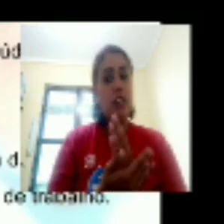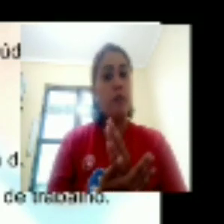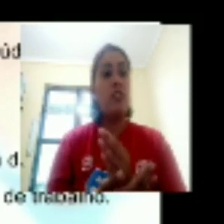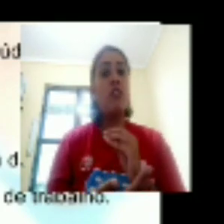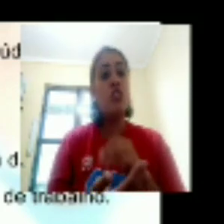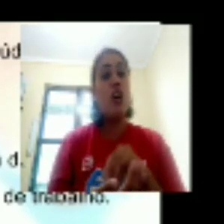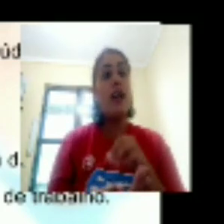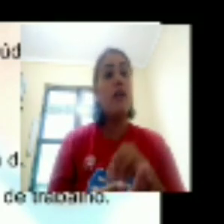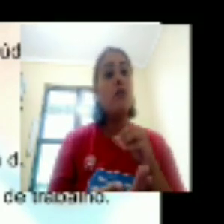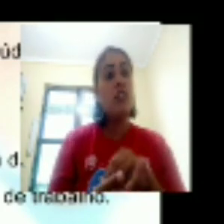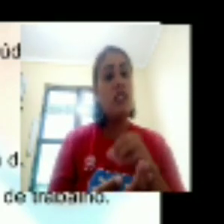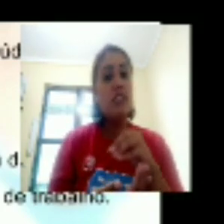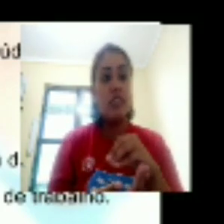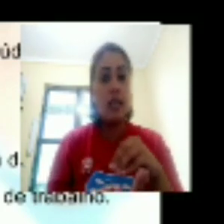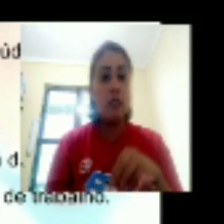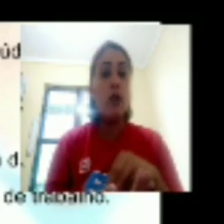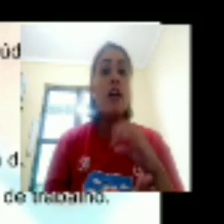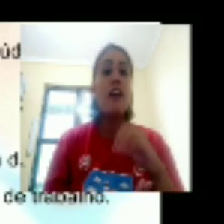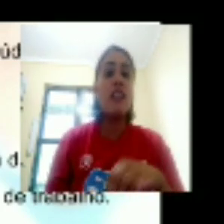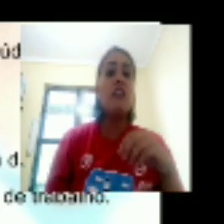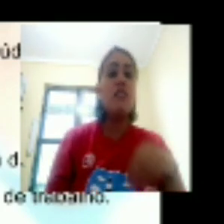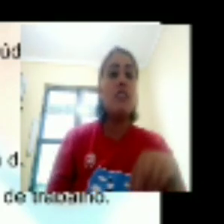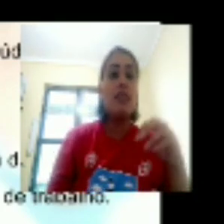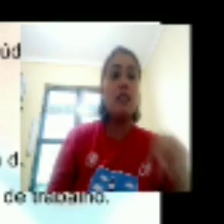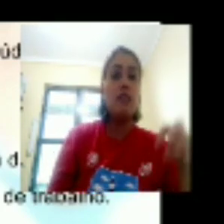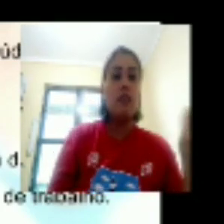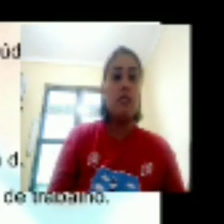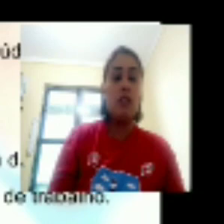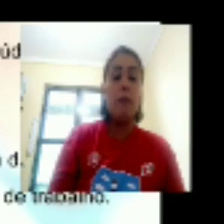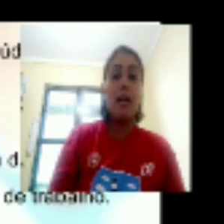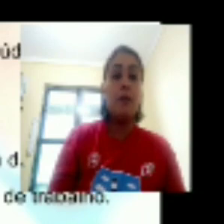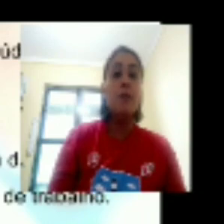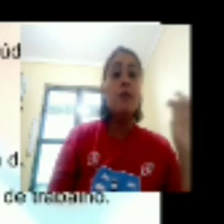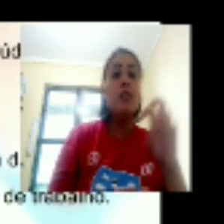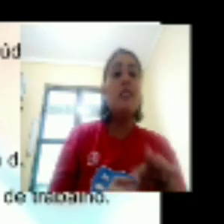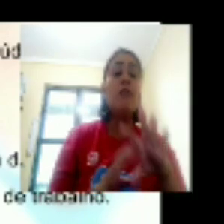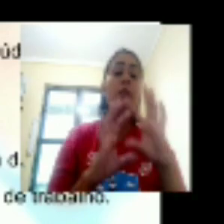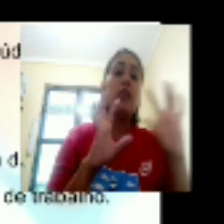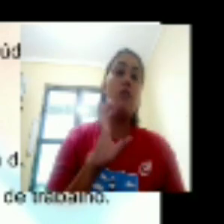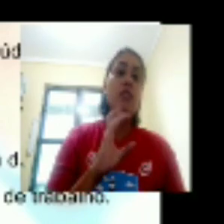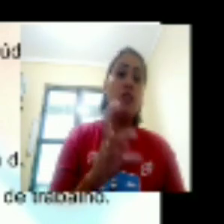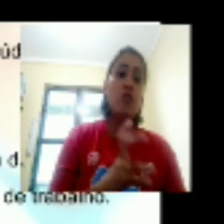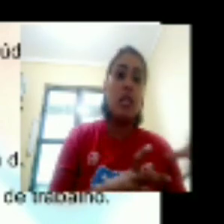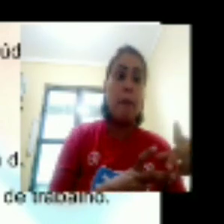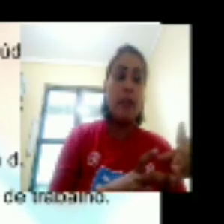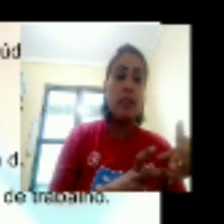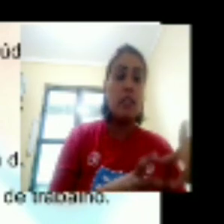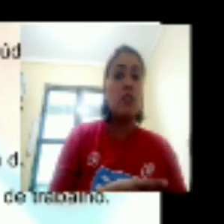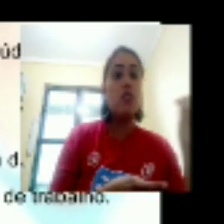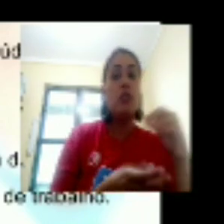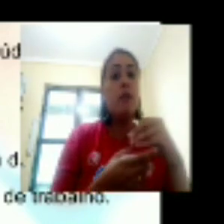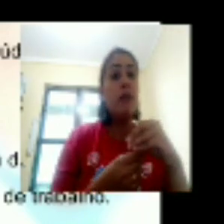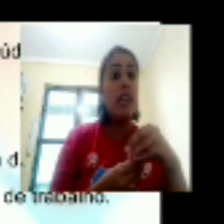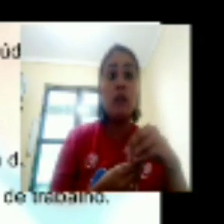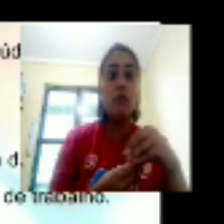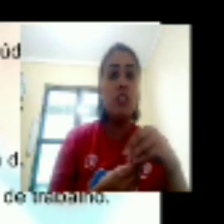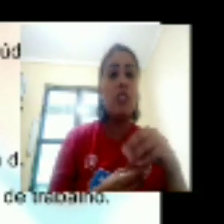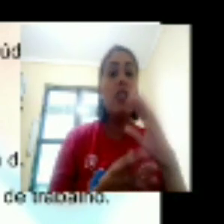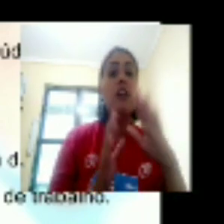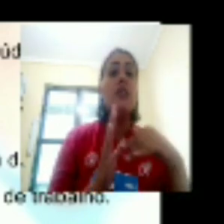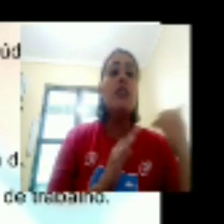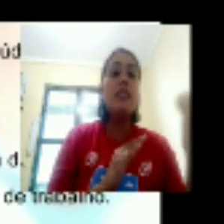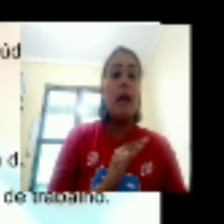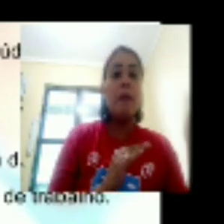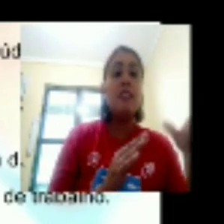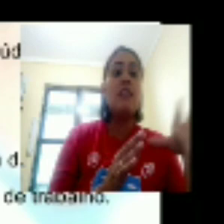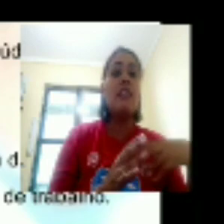esse INAMPS só era utilizado quem tinha carteira de trabalho. E também os seus dependentes. Quem não